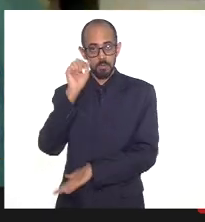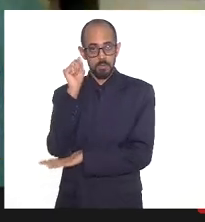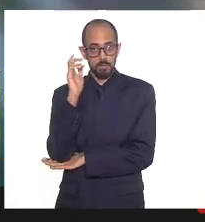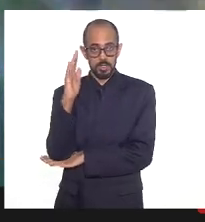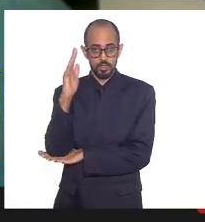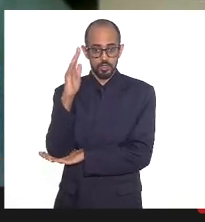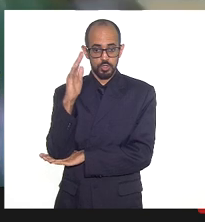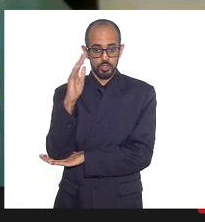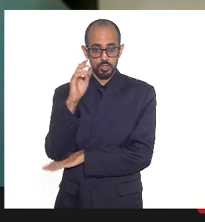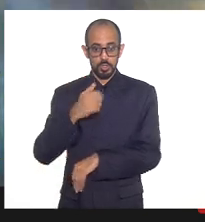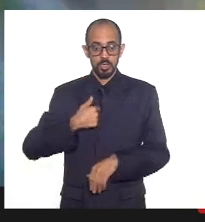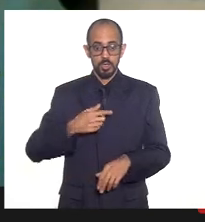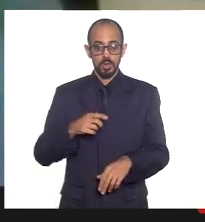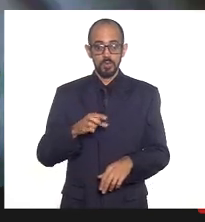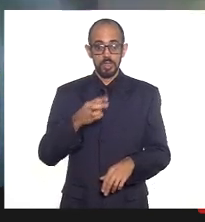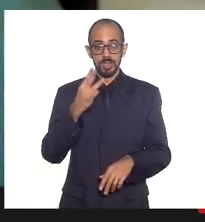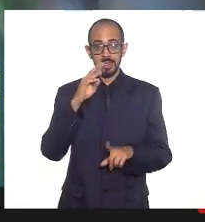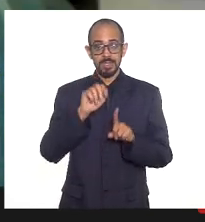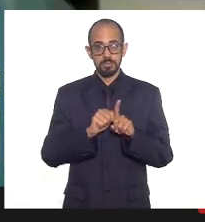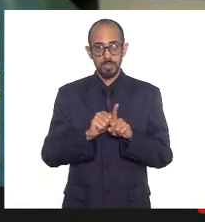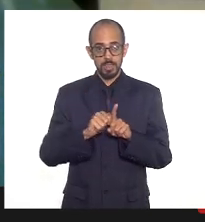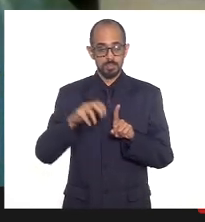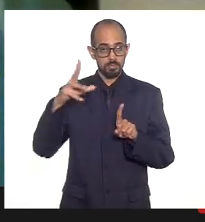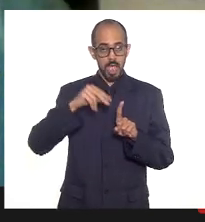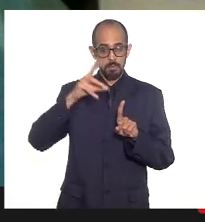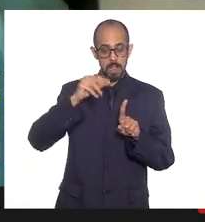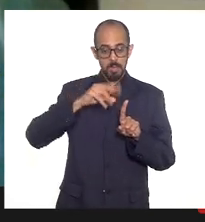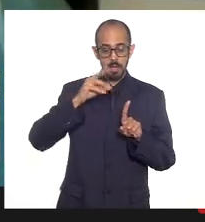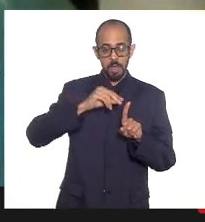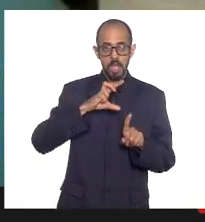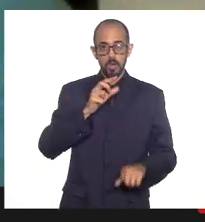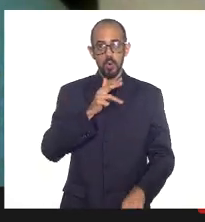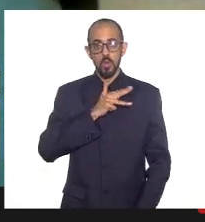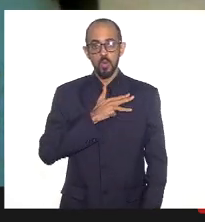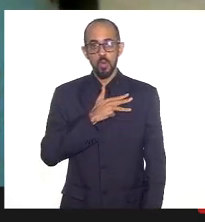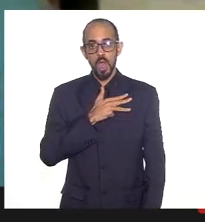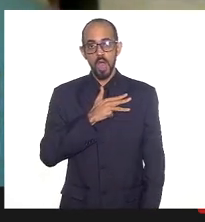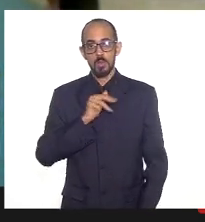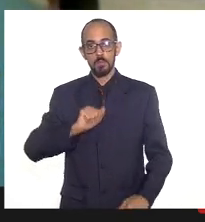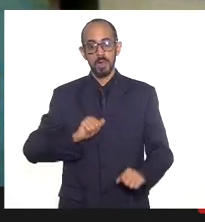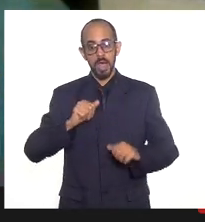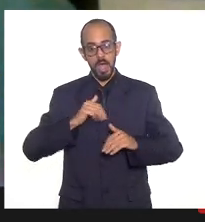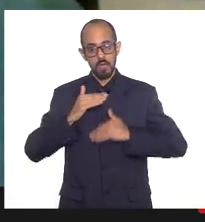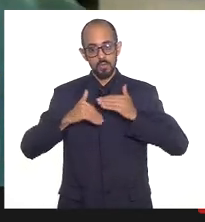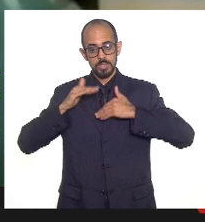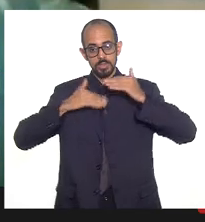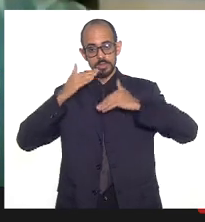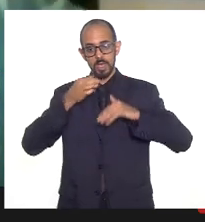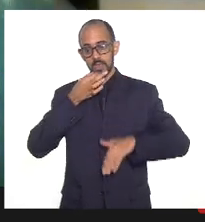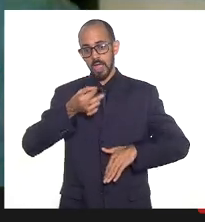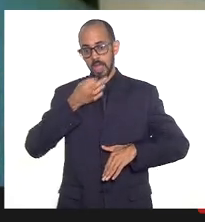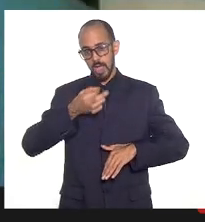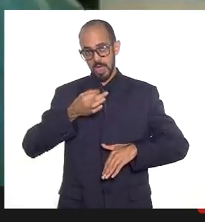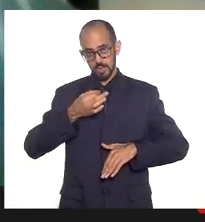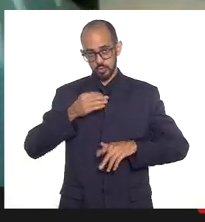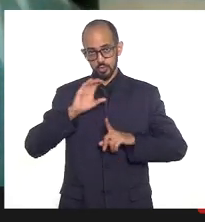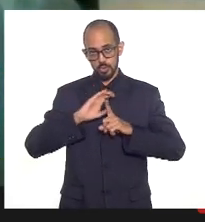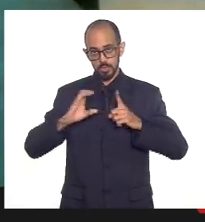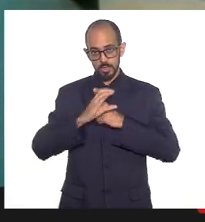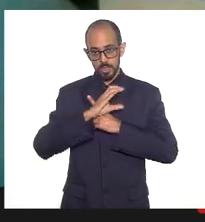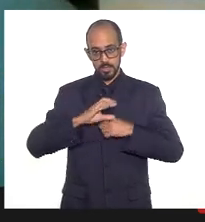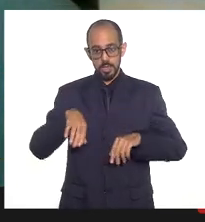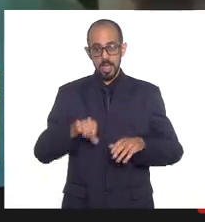vezes no ouvido do Lula pedindo para mudar, para ele avançar na questão das rádios comunitárias. PT avançou imensamente, a